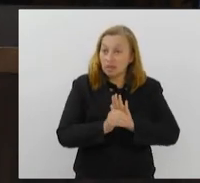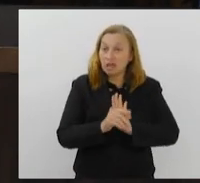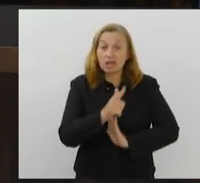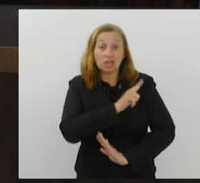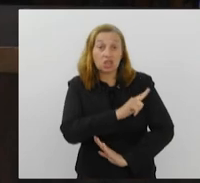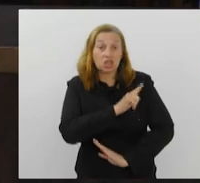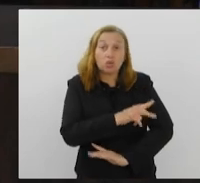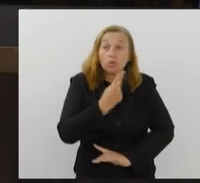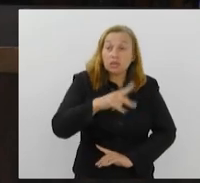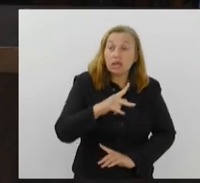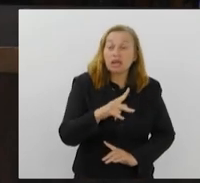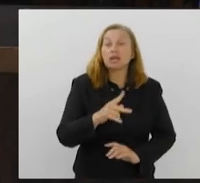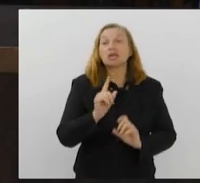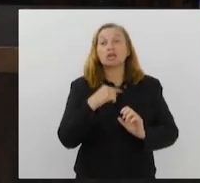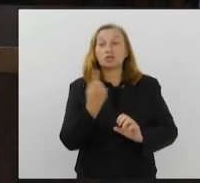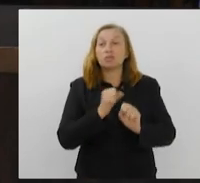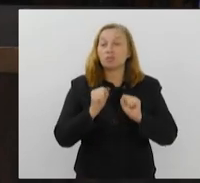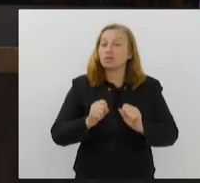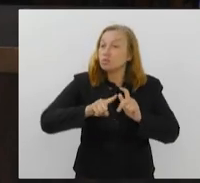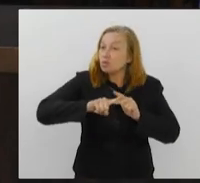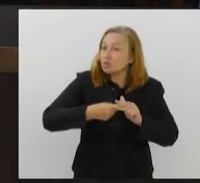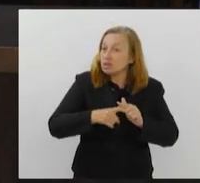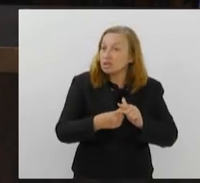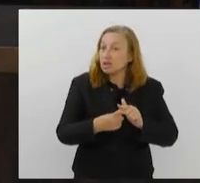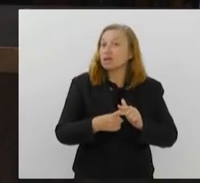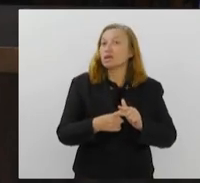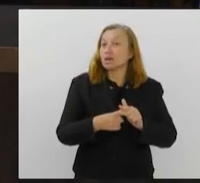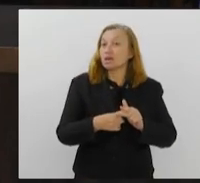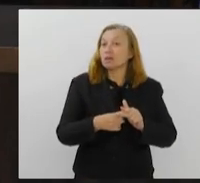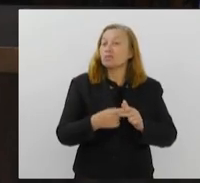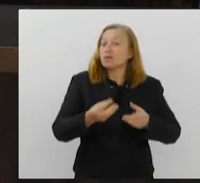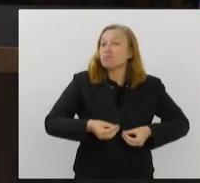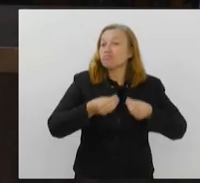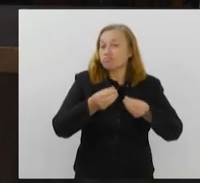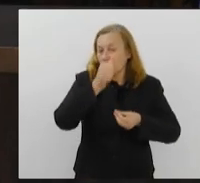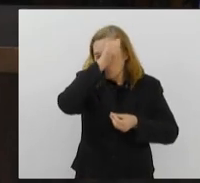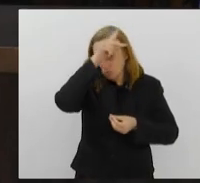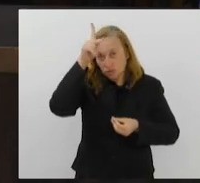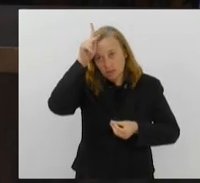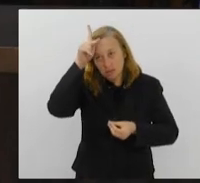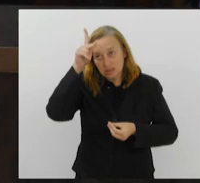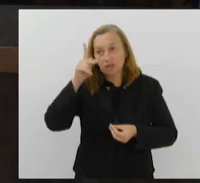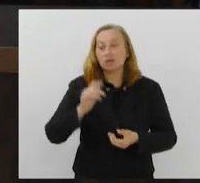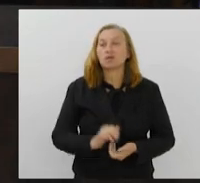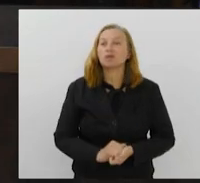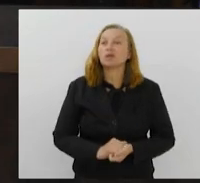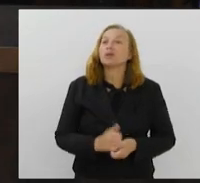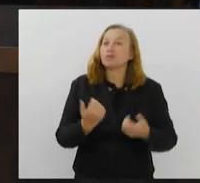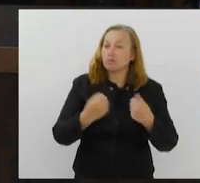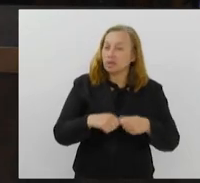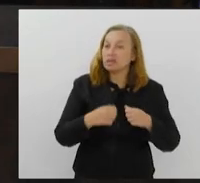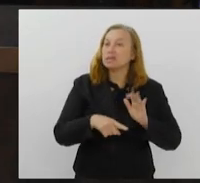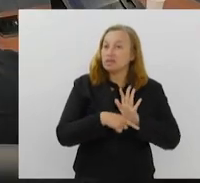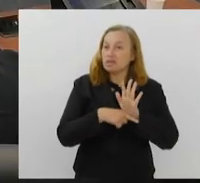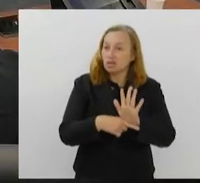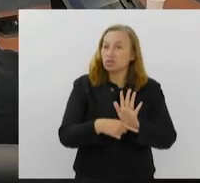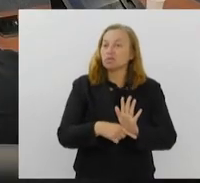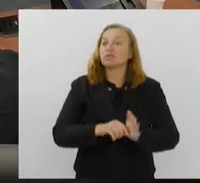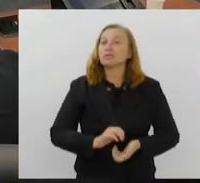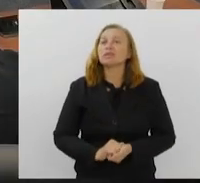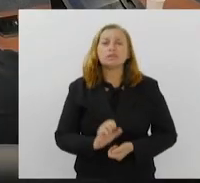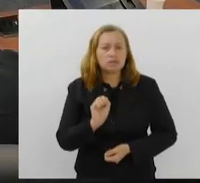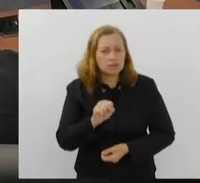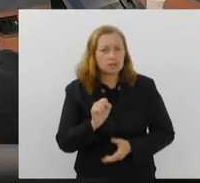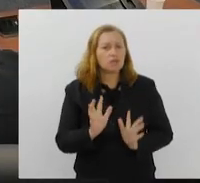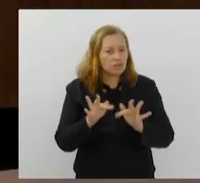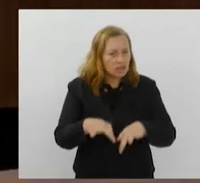dele, e que a gente possa ajustar para que a gente possa ajudar os municípios. Perfeito. Os municípios precisam muito dessa ajuda. Né? Então, nossa, encerro não.